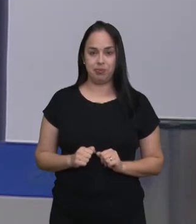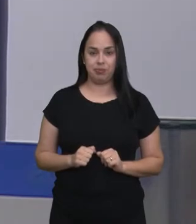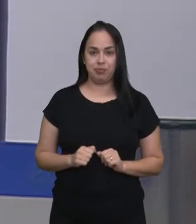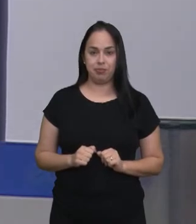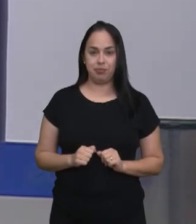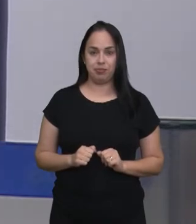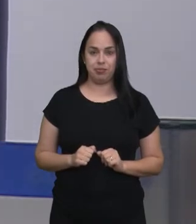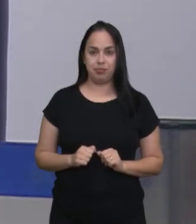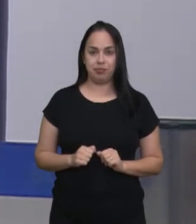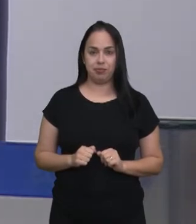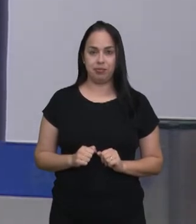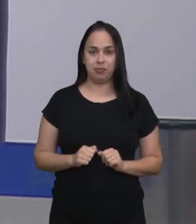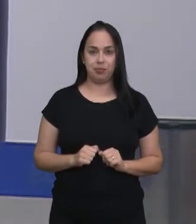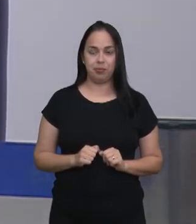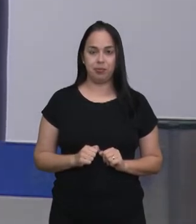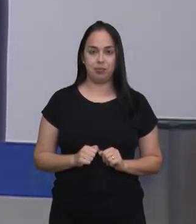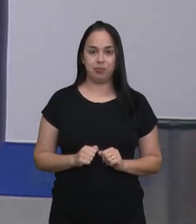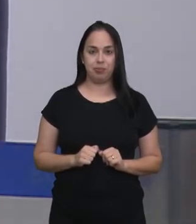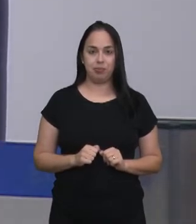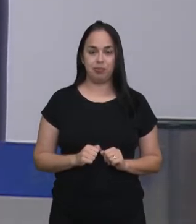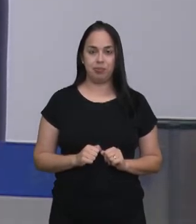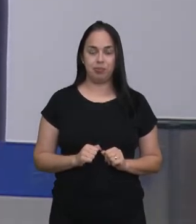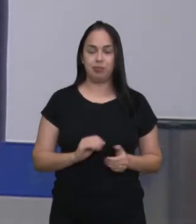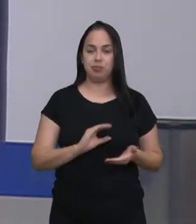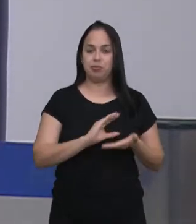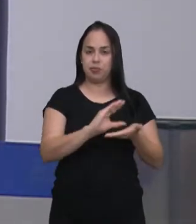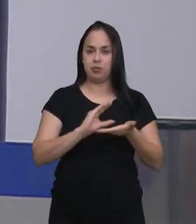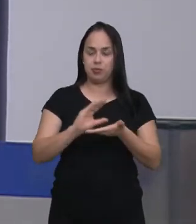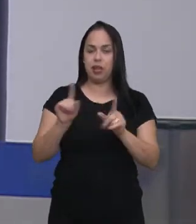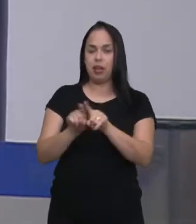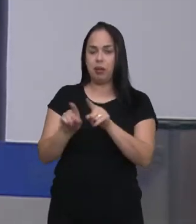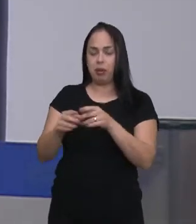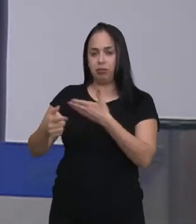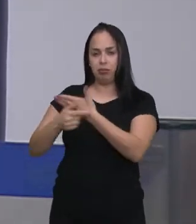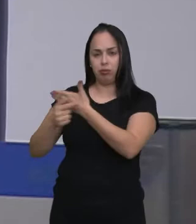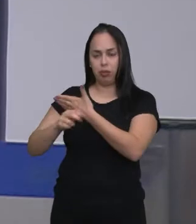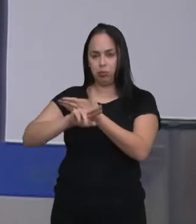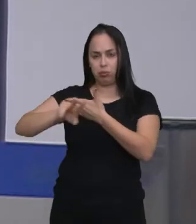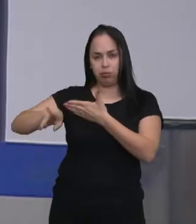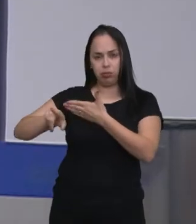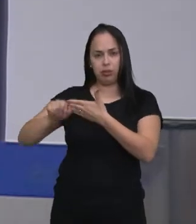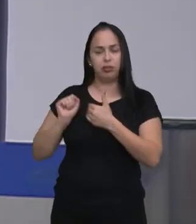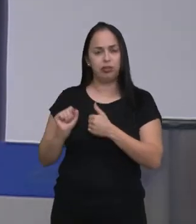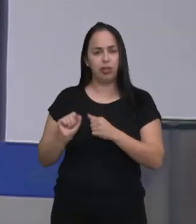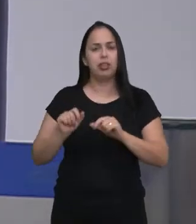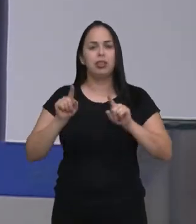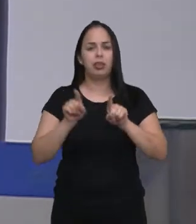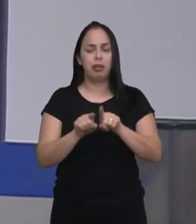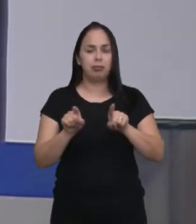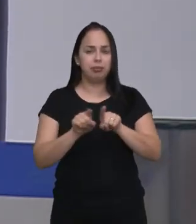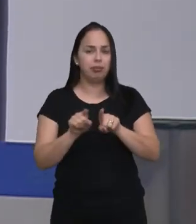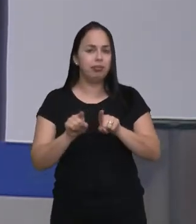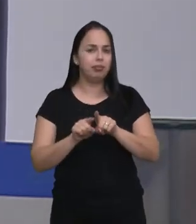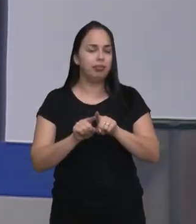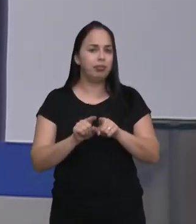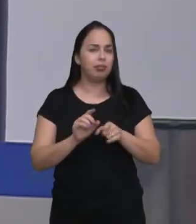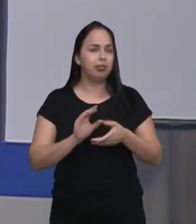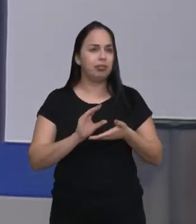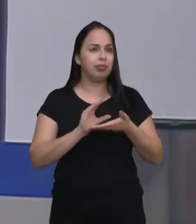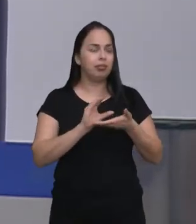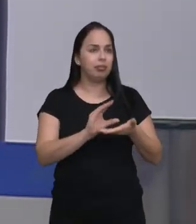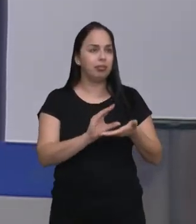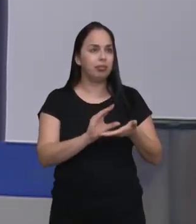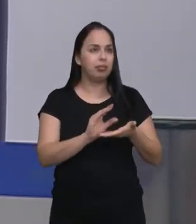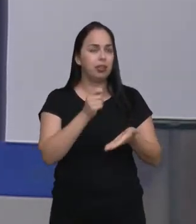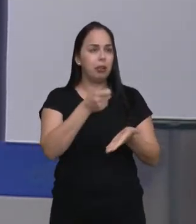vencimentos e gratificações dos cargos e funções da Câmara Municipal. Dispõe sobre a fixação do valor da diária